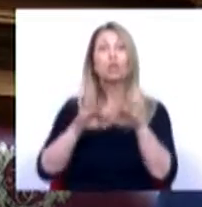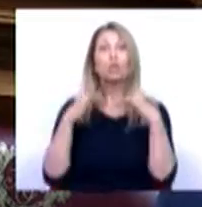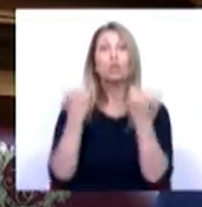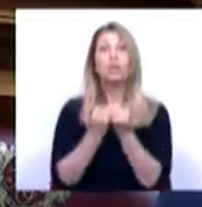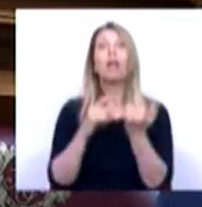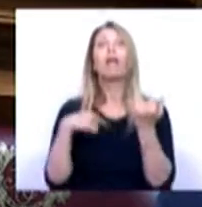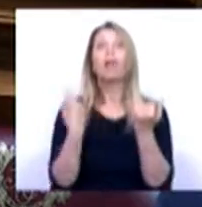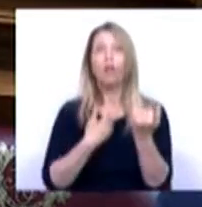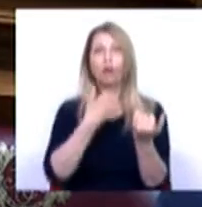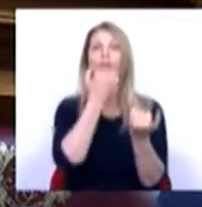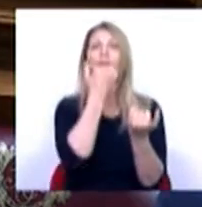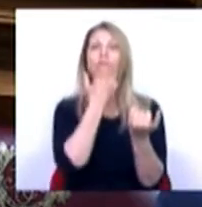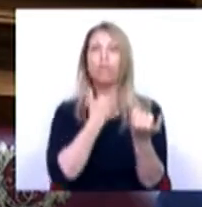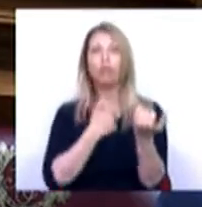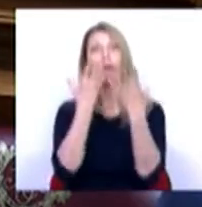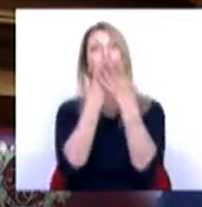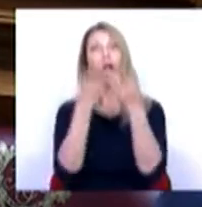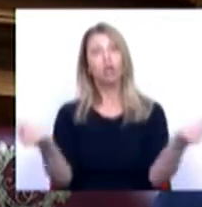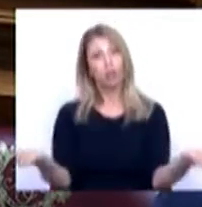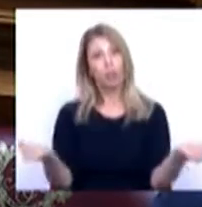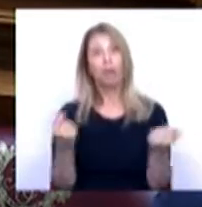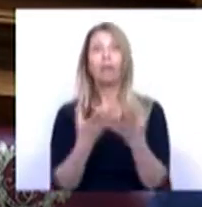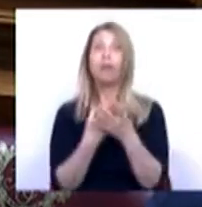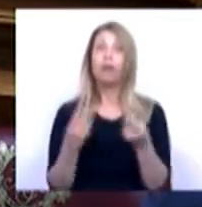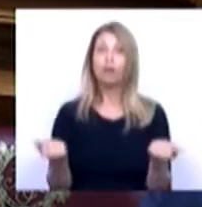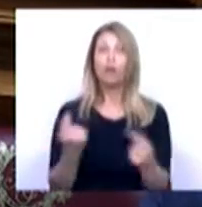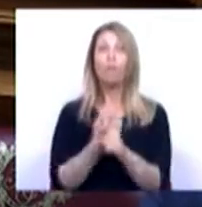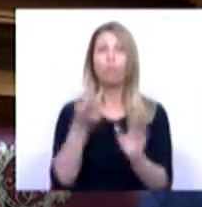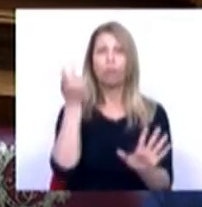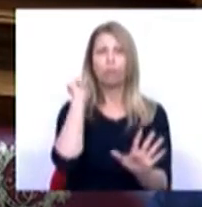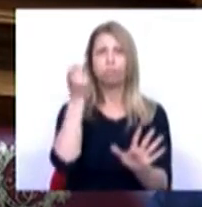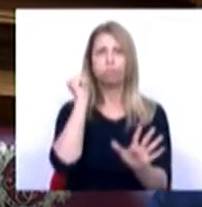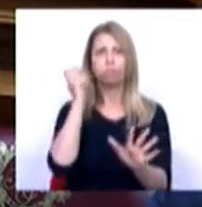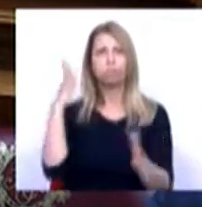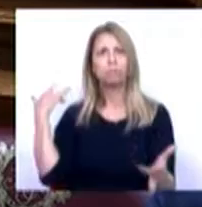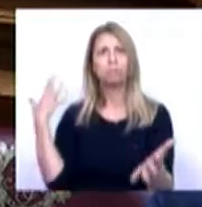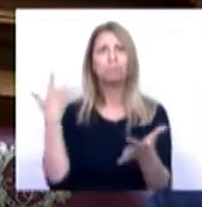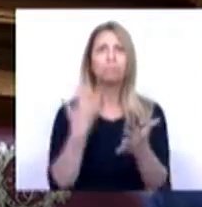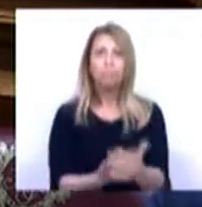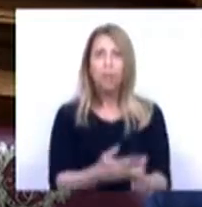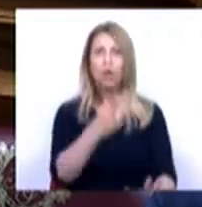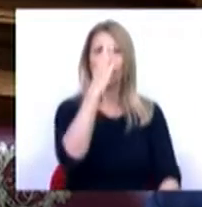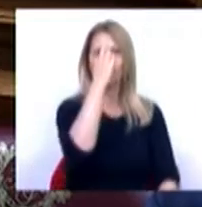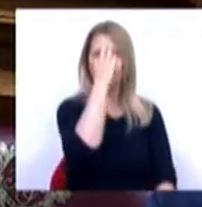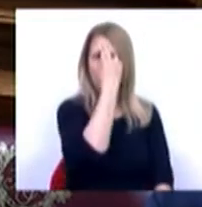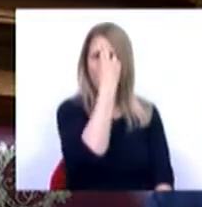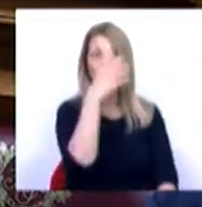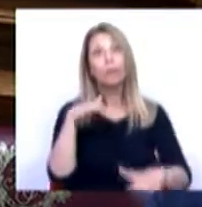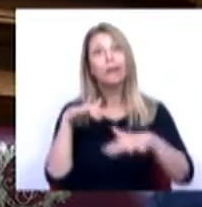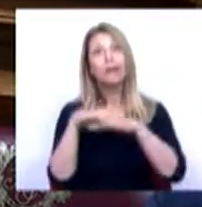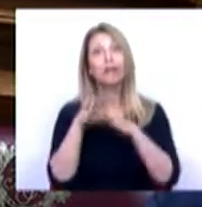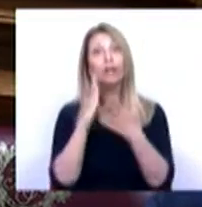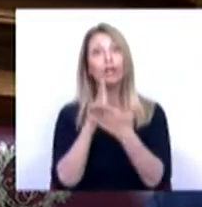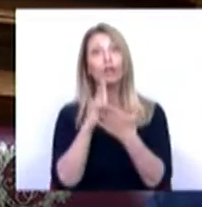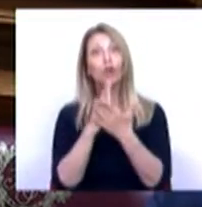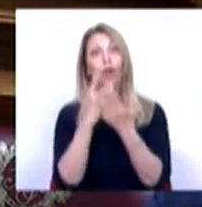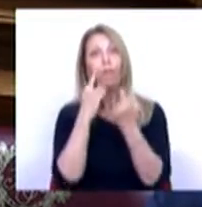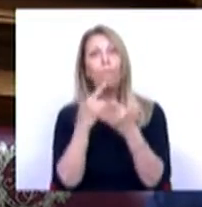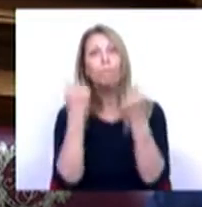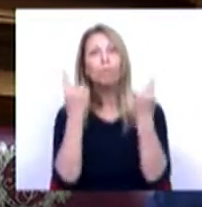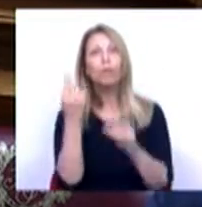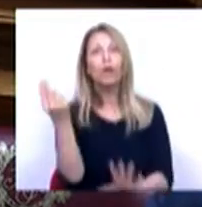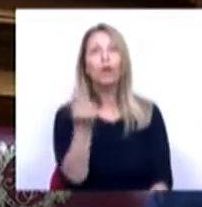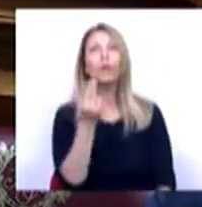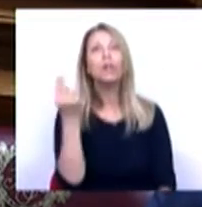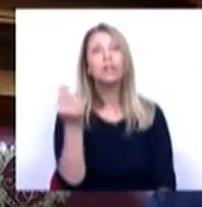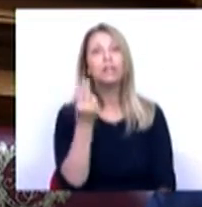resolver. Resolvemo-lo quando construímos, ao longo de muitas décadas, de muito esforço, uma rede de escola pública, universal